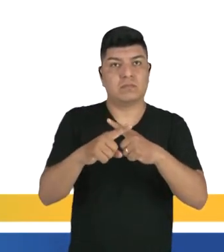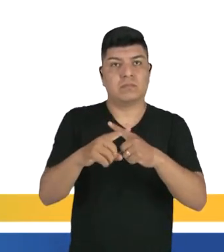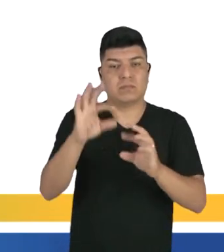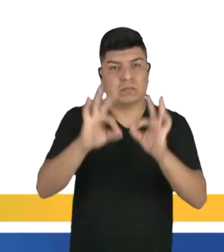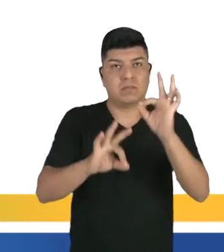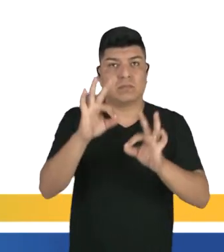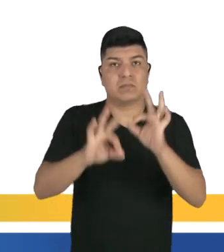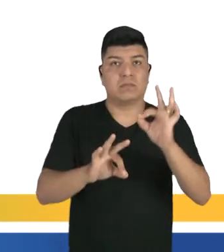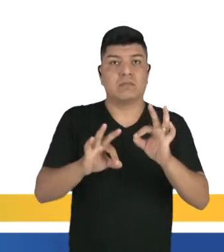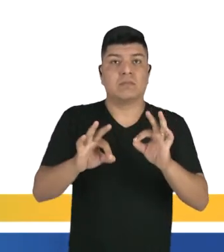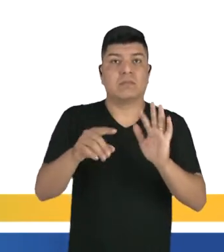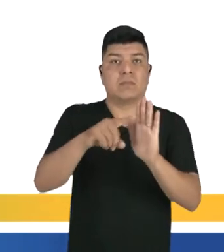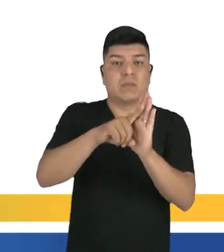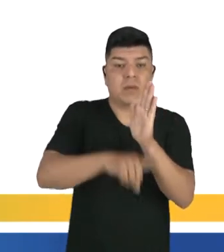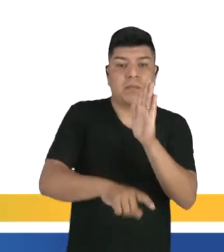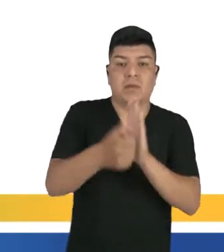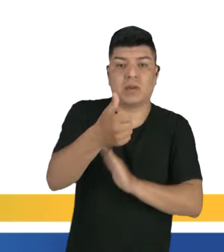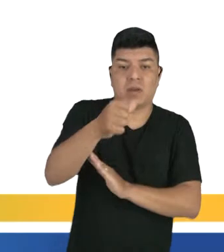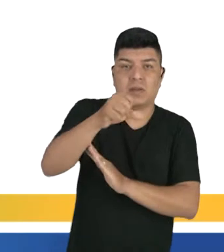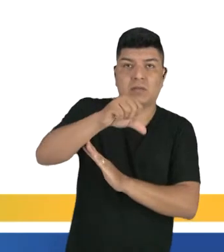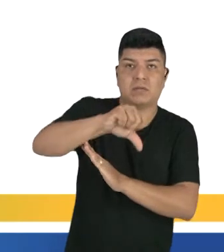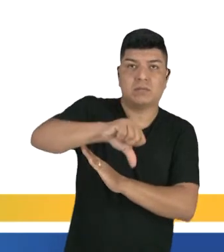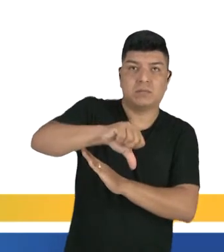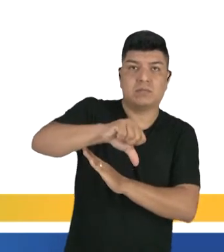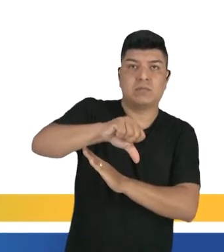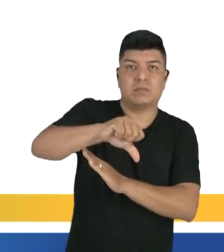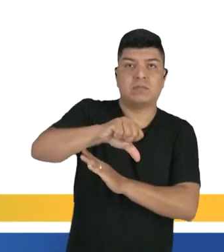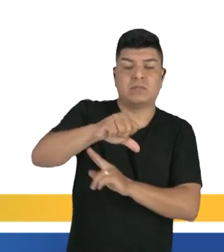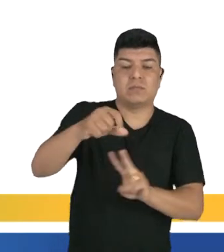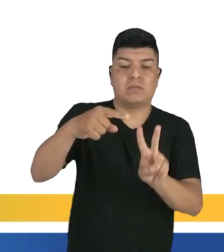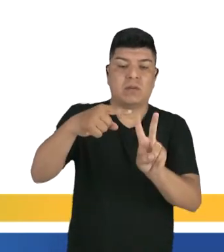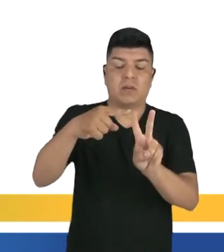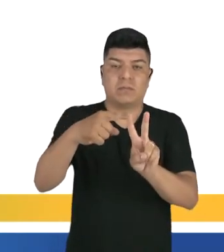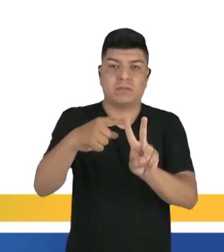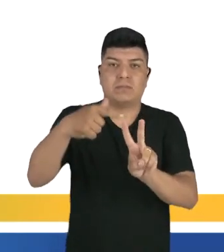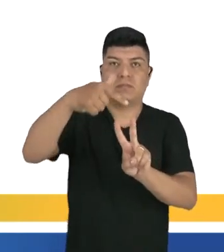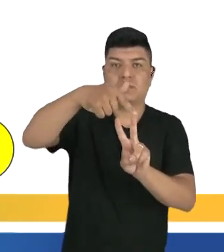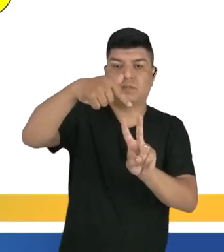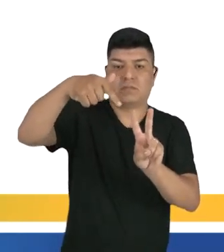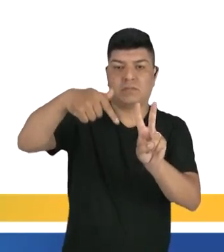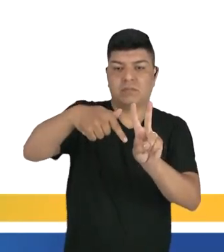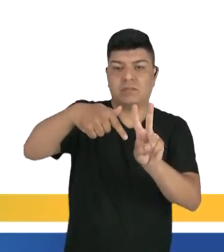as continhas direitinho, aí dá menos 19 raiz sétima de 7.